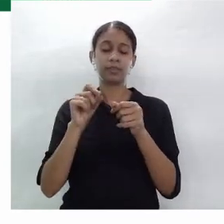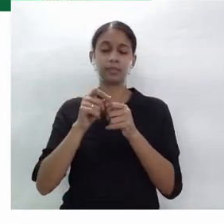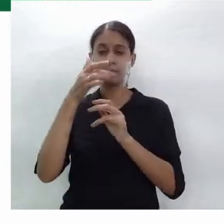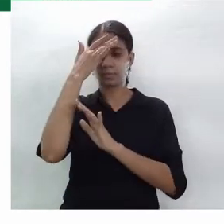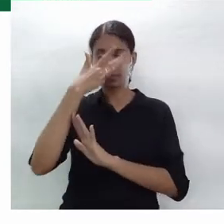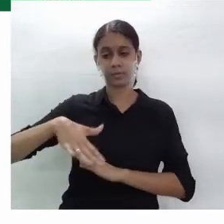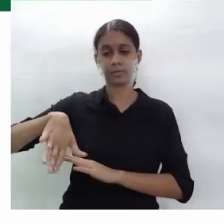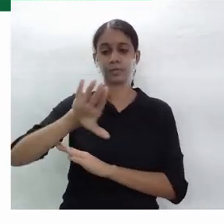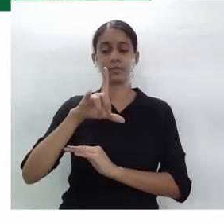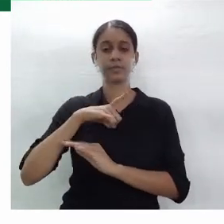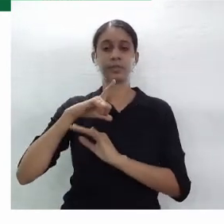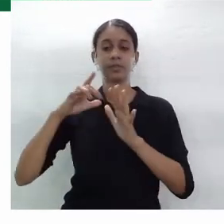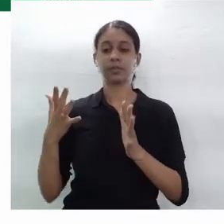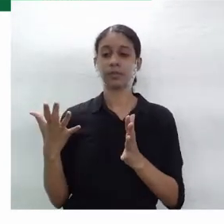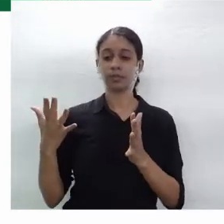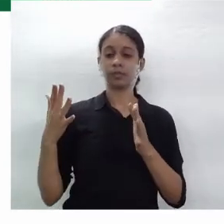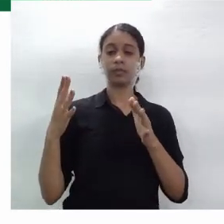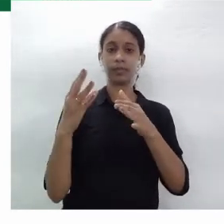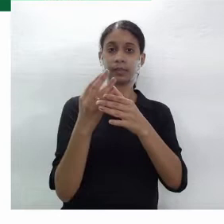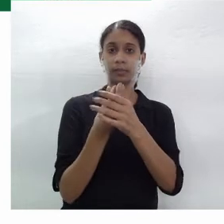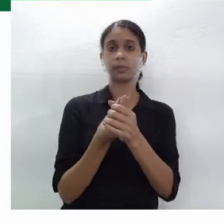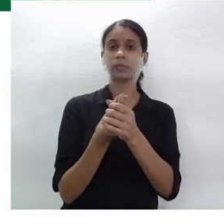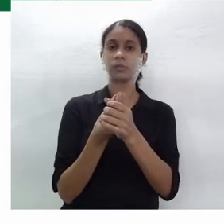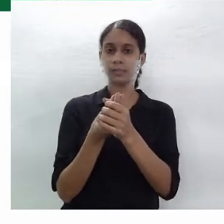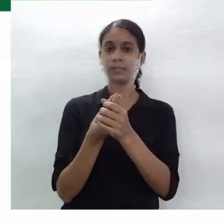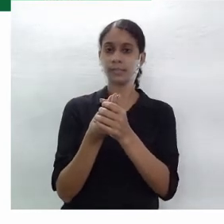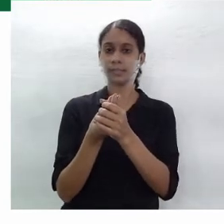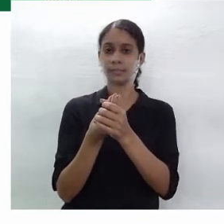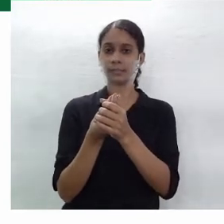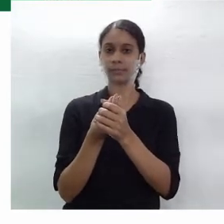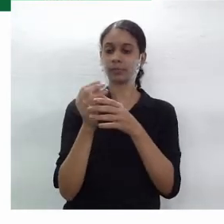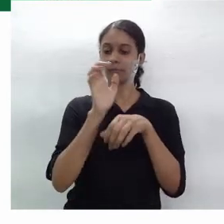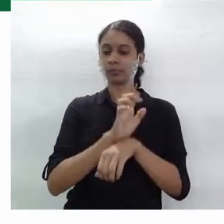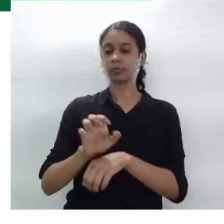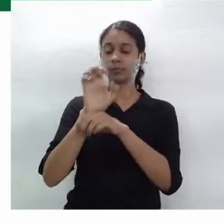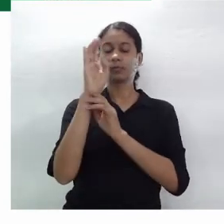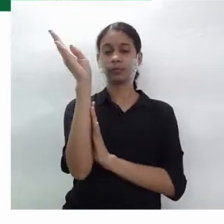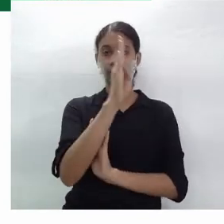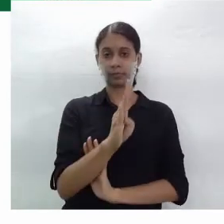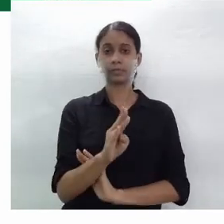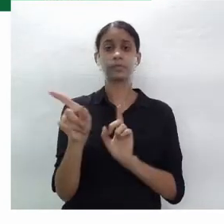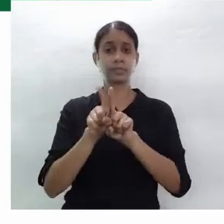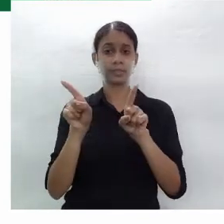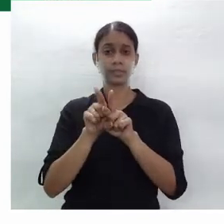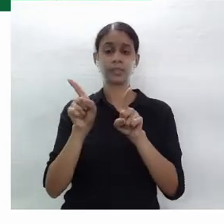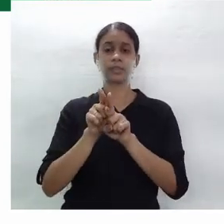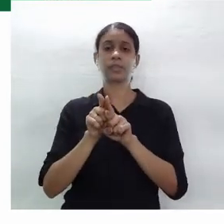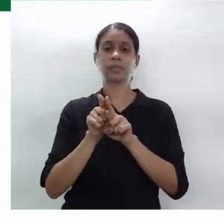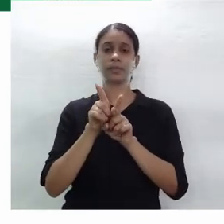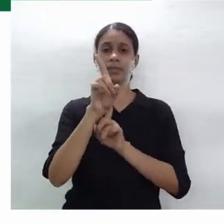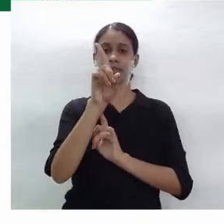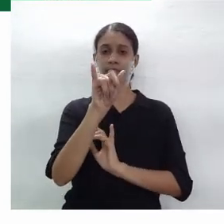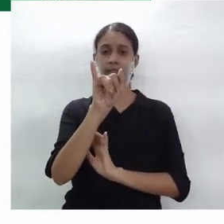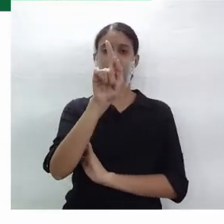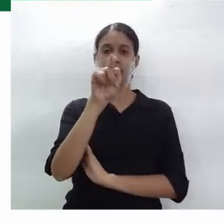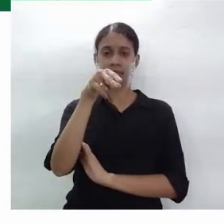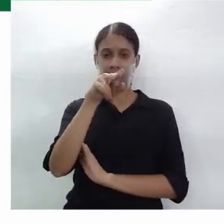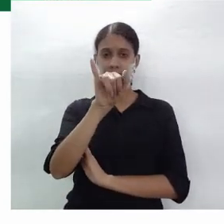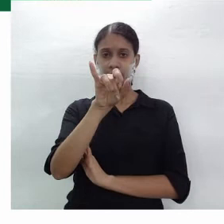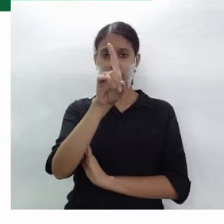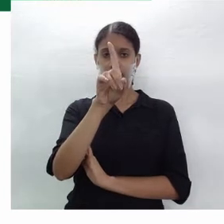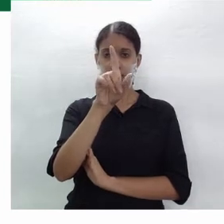a inclusão do seu povo no Estado brasileiro. A dignidade da pessoa humana, ou seja,